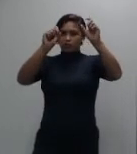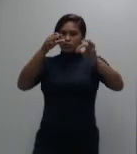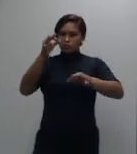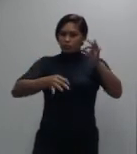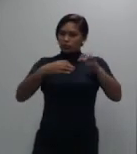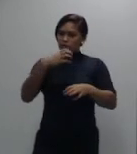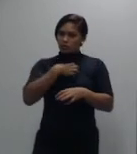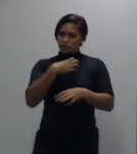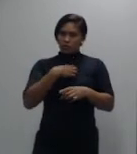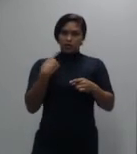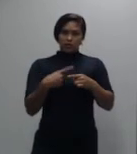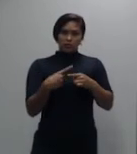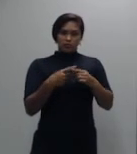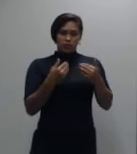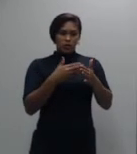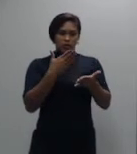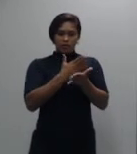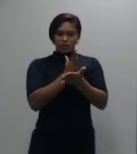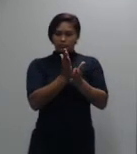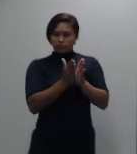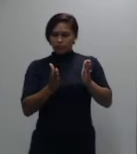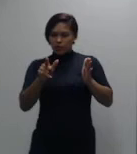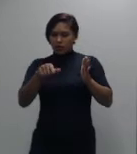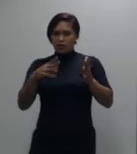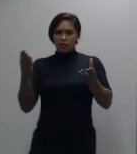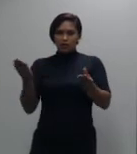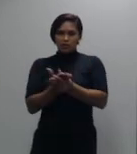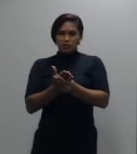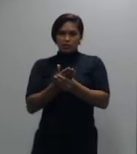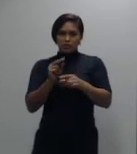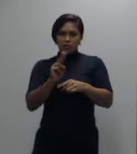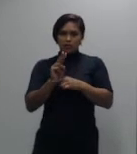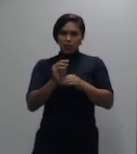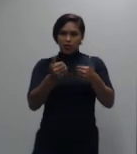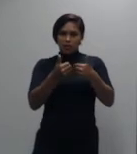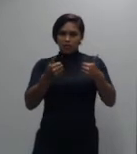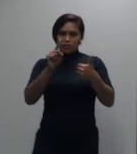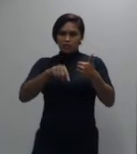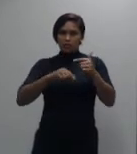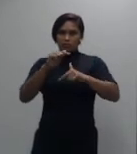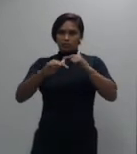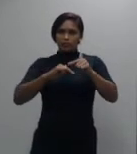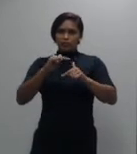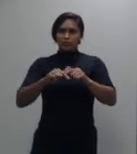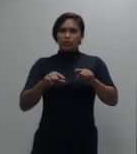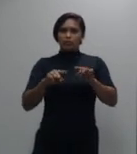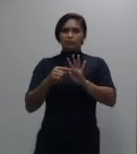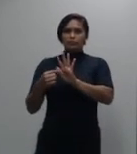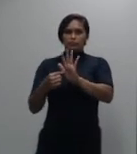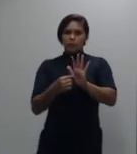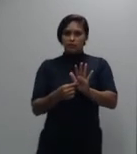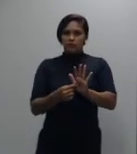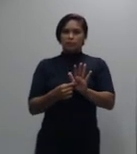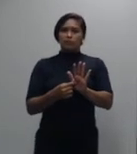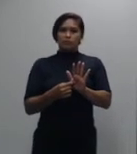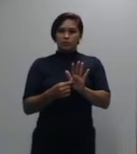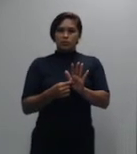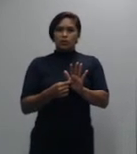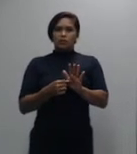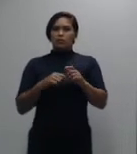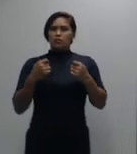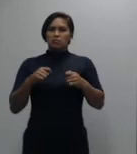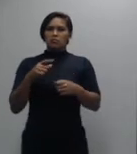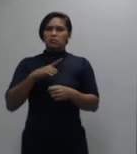motivo pelo qual a prorrogação da medida cautelar de afastamento do exercício das funções mostra-se desnecessária